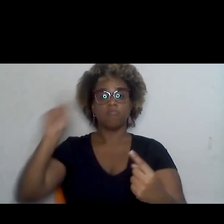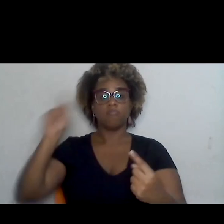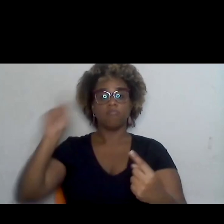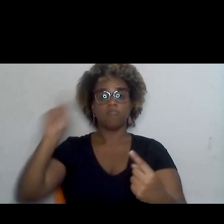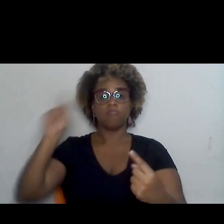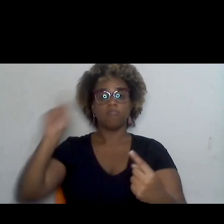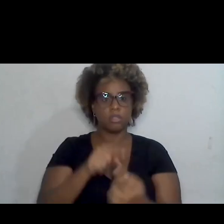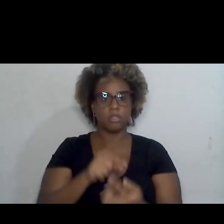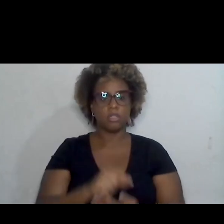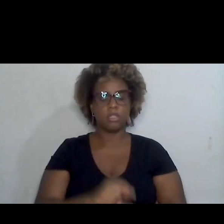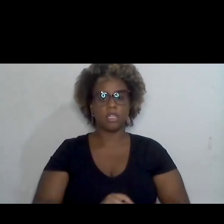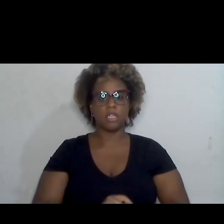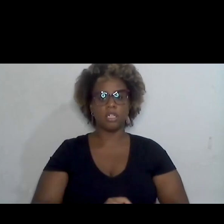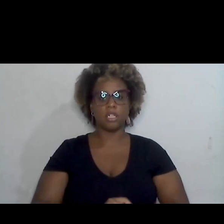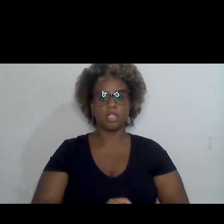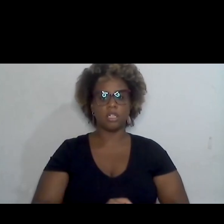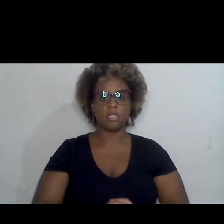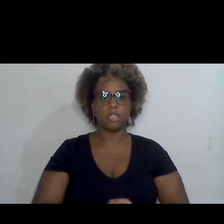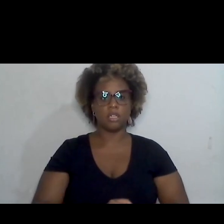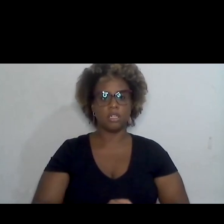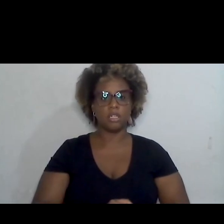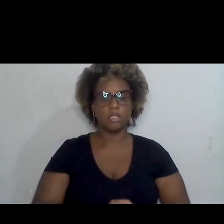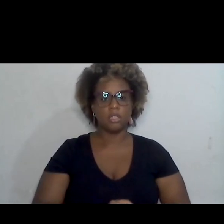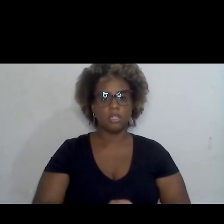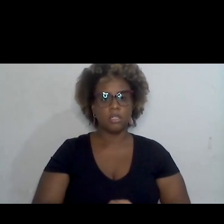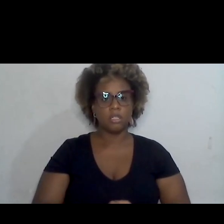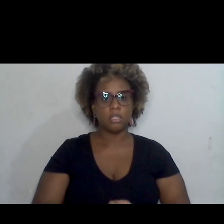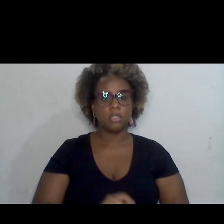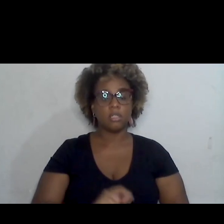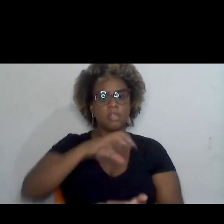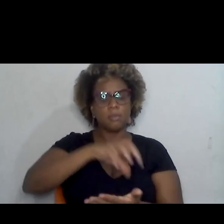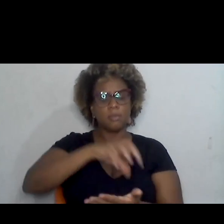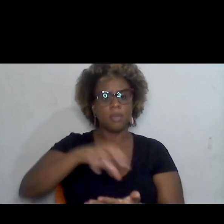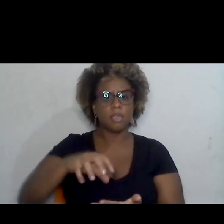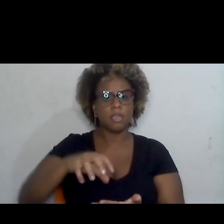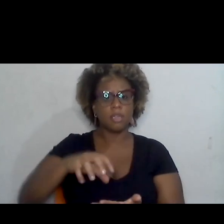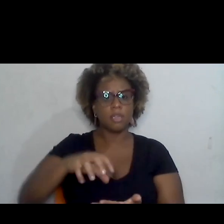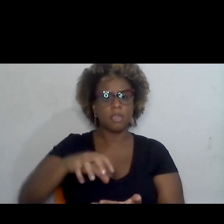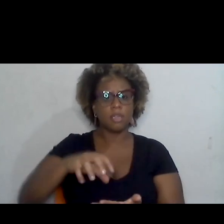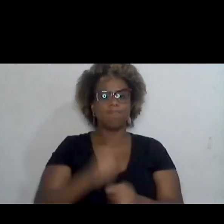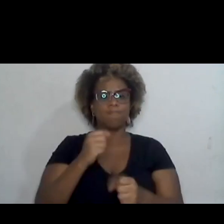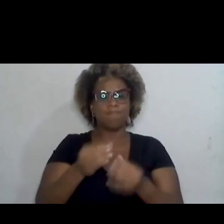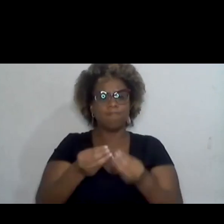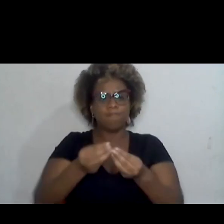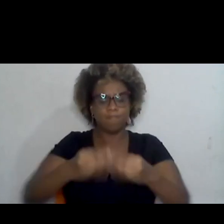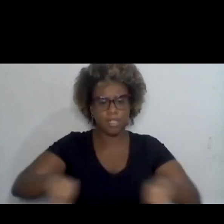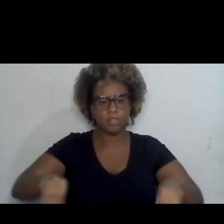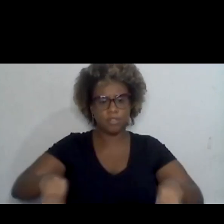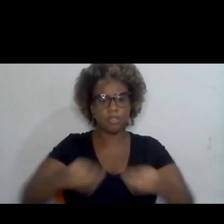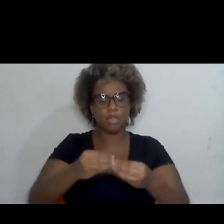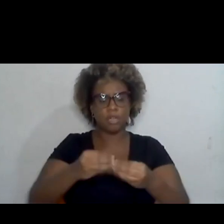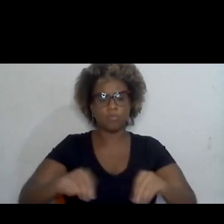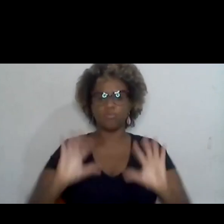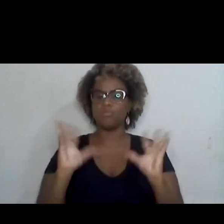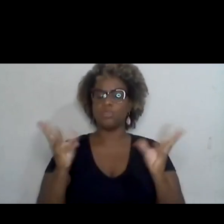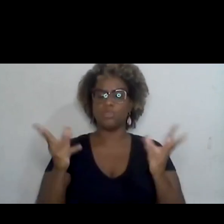surge, temos um problema muito grande estrutural. Os nossos espaços estão muito degradados. E eu estou falando de todos os espaços da Secretaria de